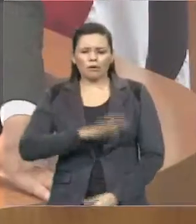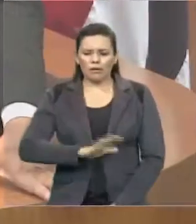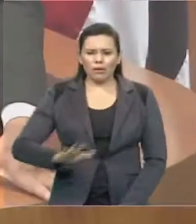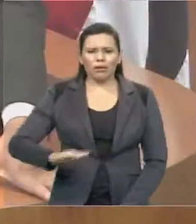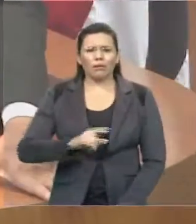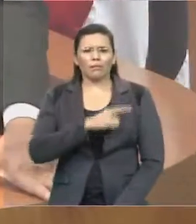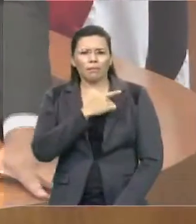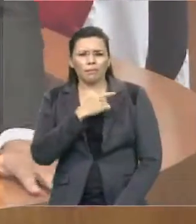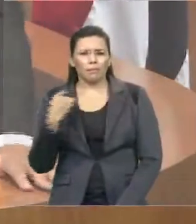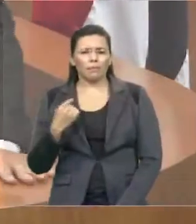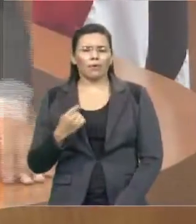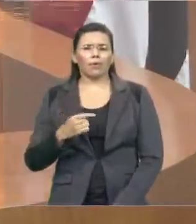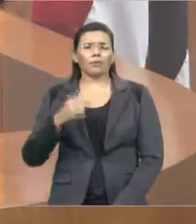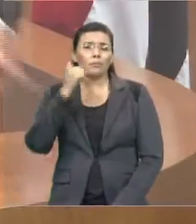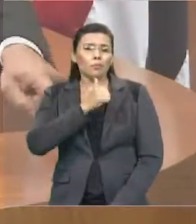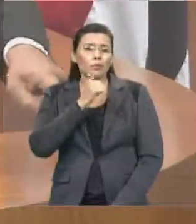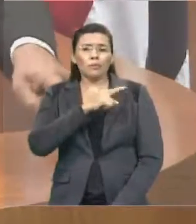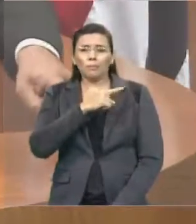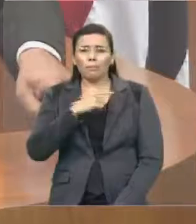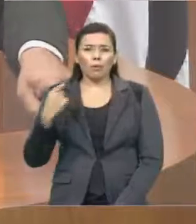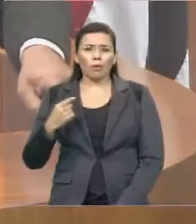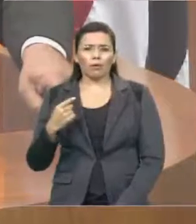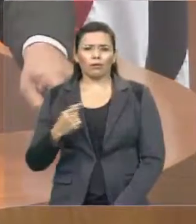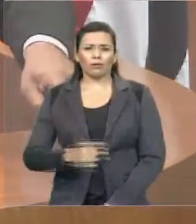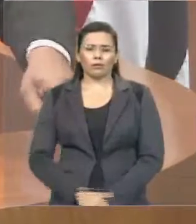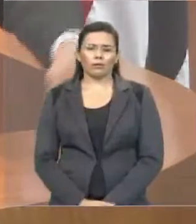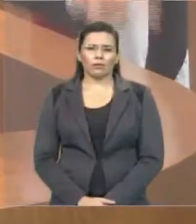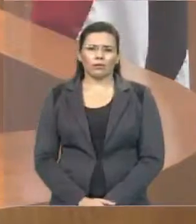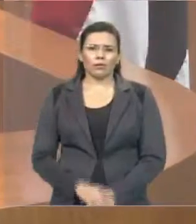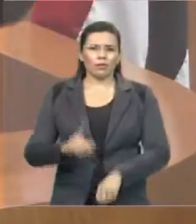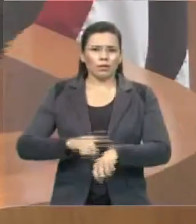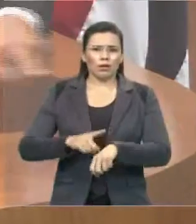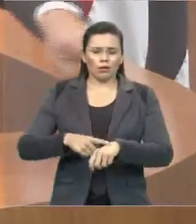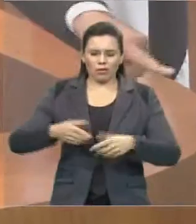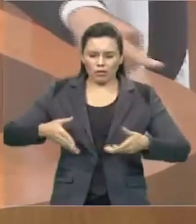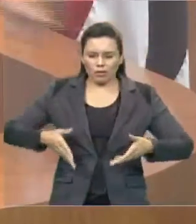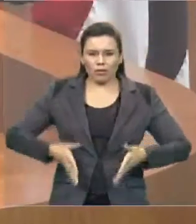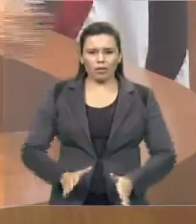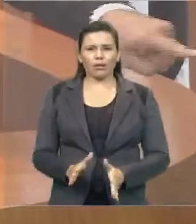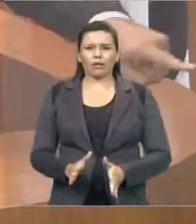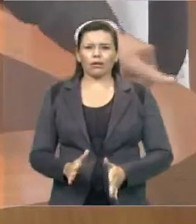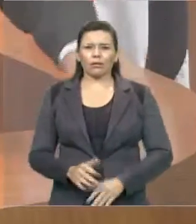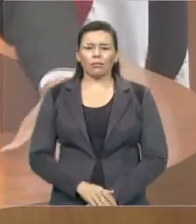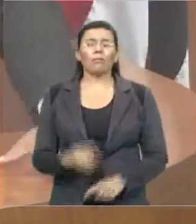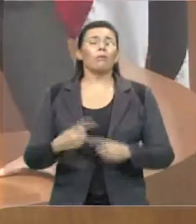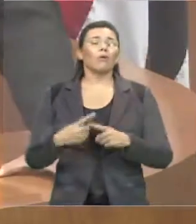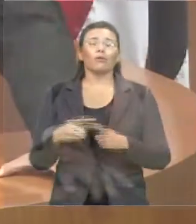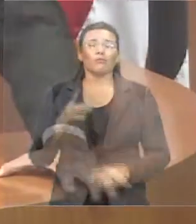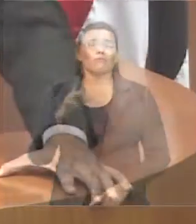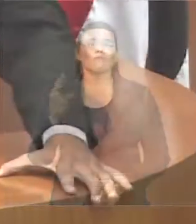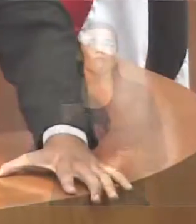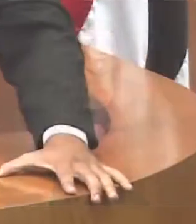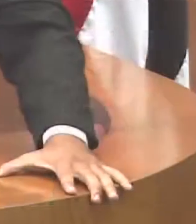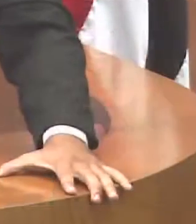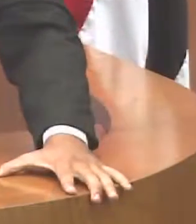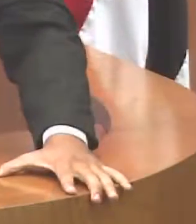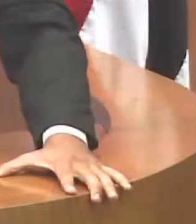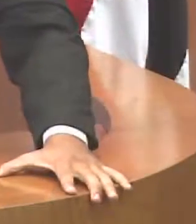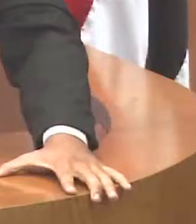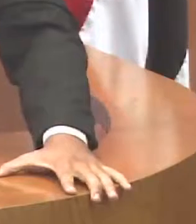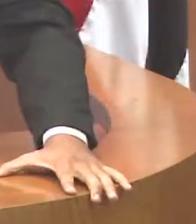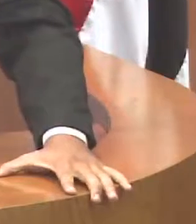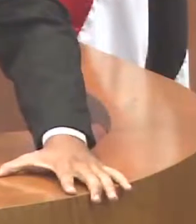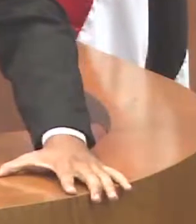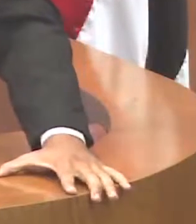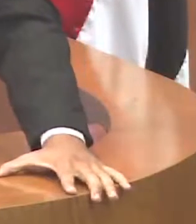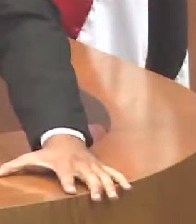tem morrido mulheres na hora do parto, por essa negligência da prefeitura de dar o mínimo de condições para que os